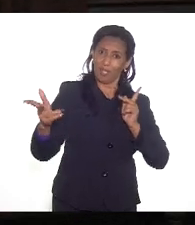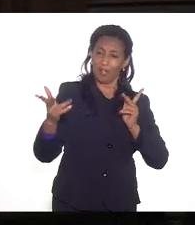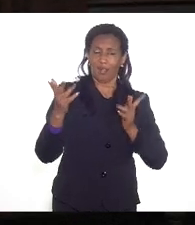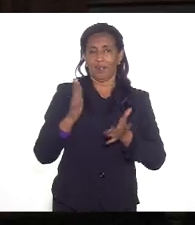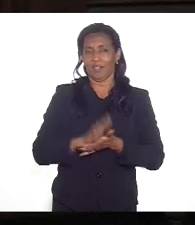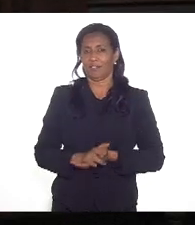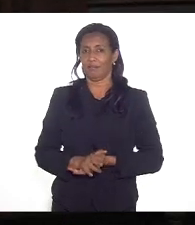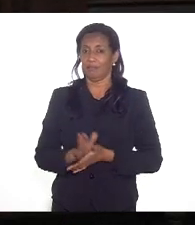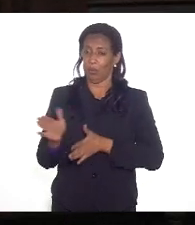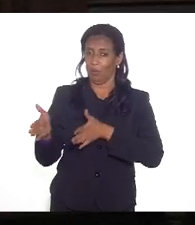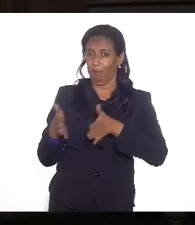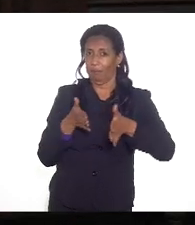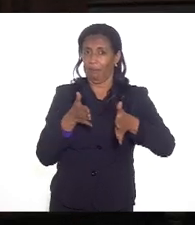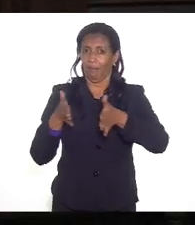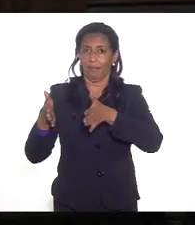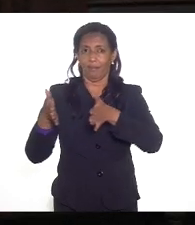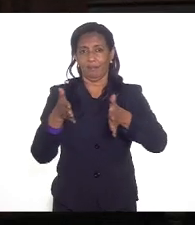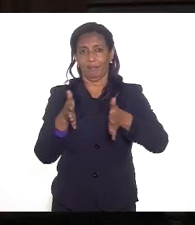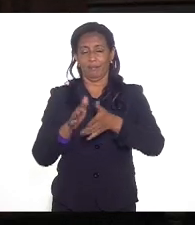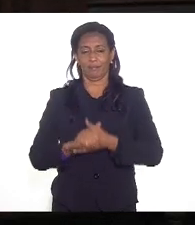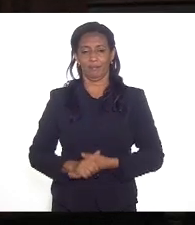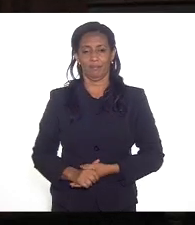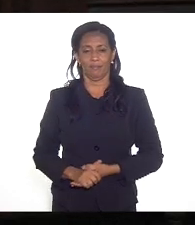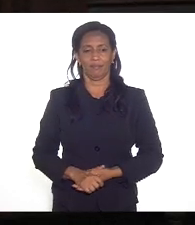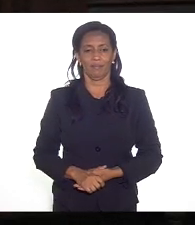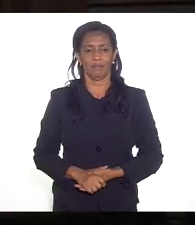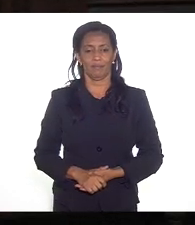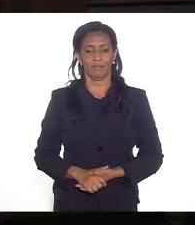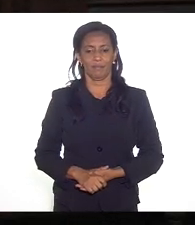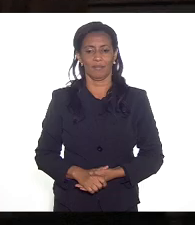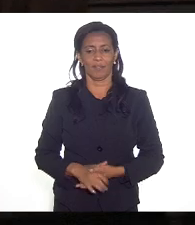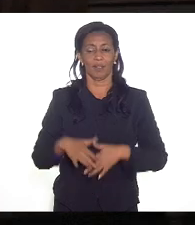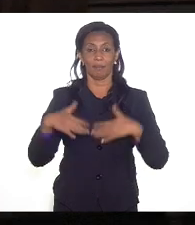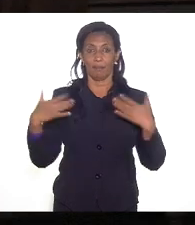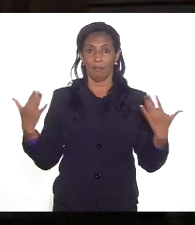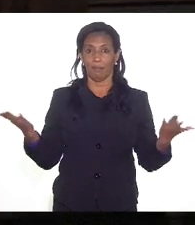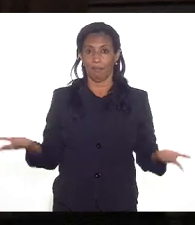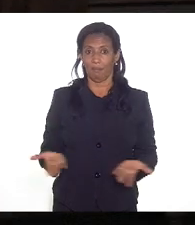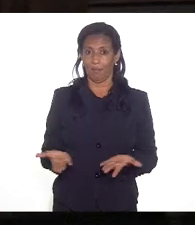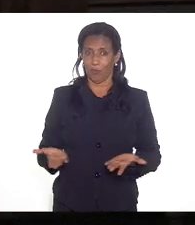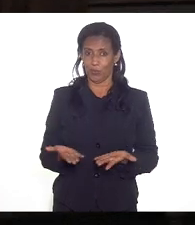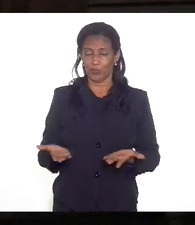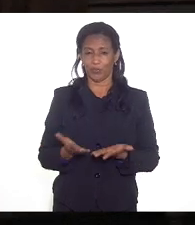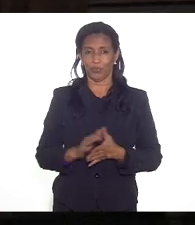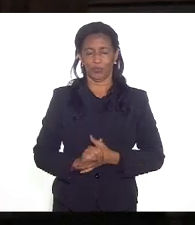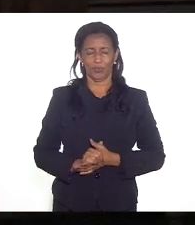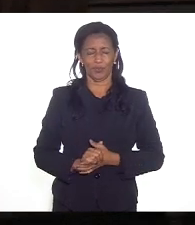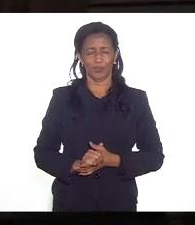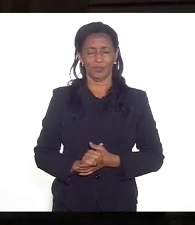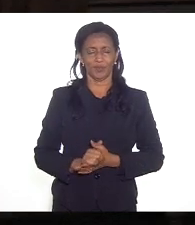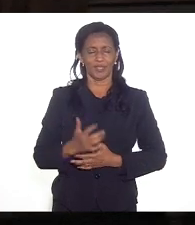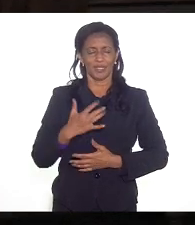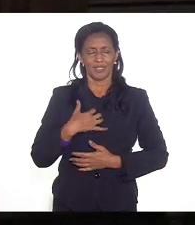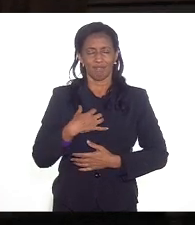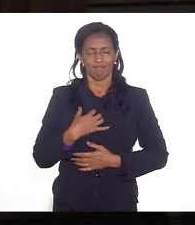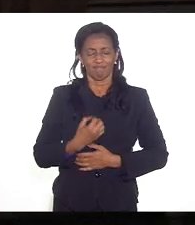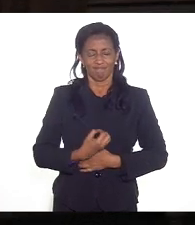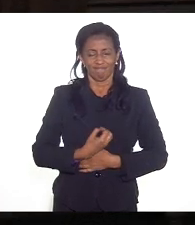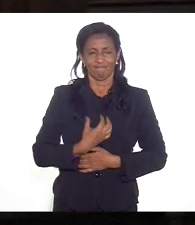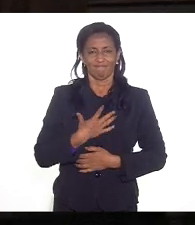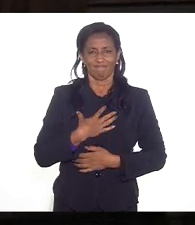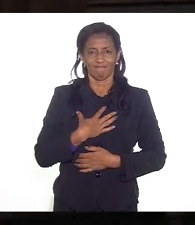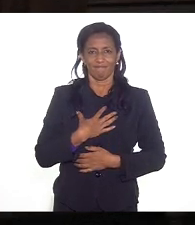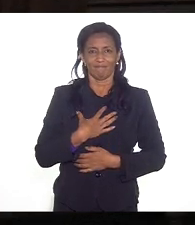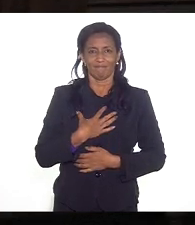cabelo mesmo pelo meio do caminho é mas eu estou hoje muito comovido